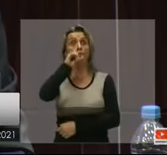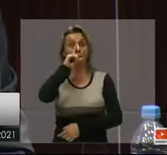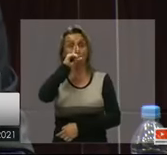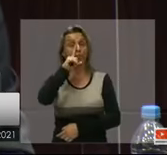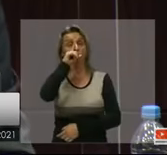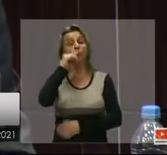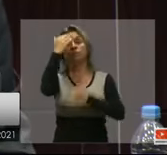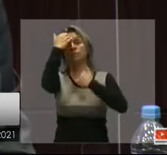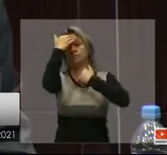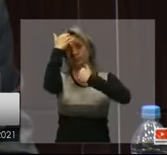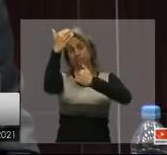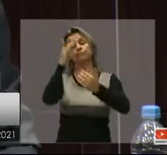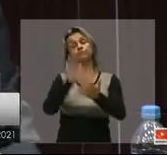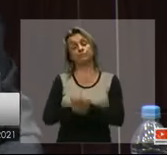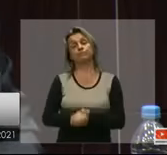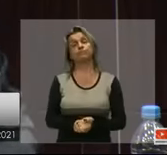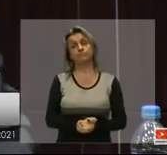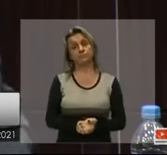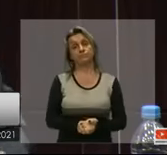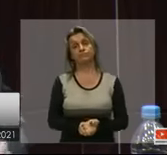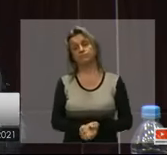Muito obrigado por me ouvirem.